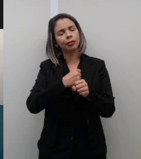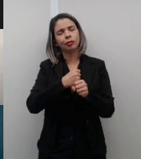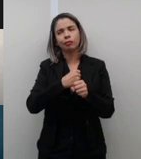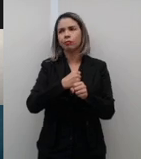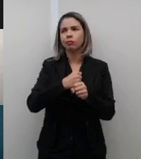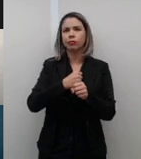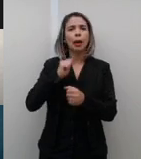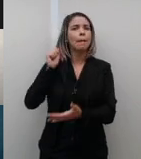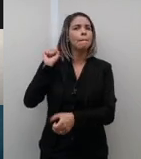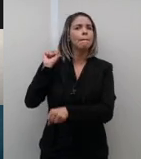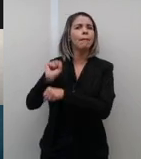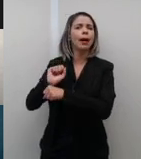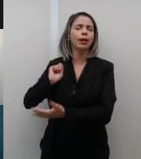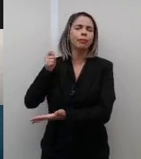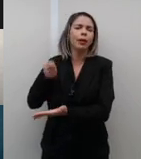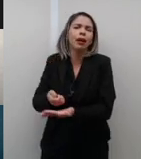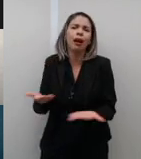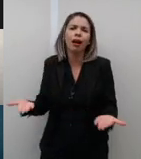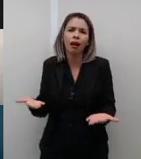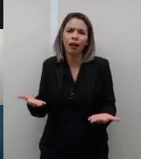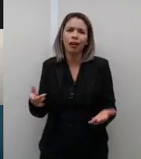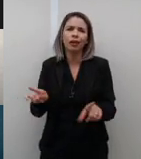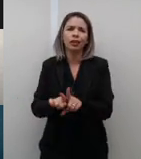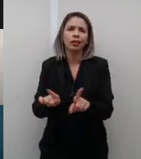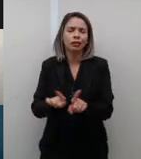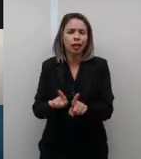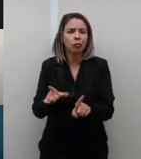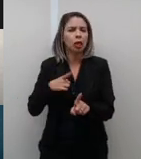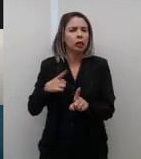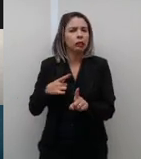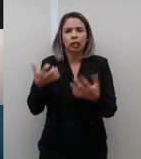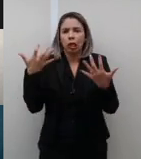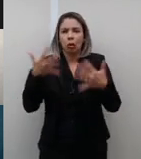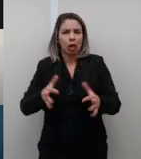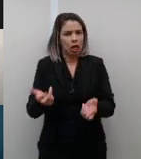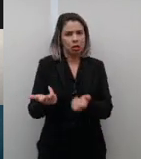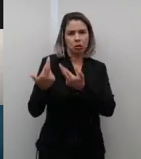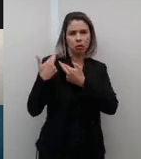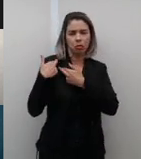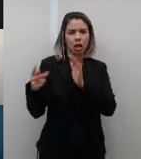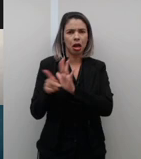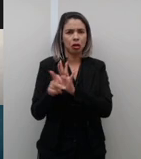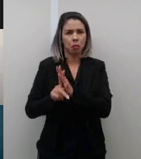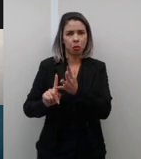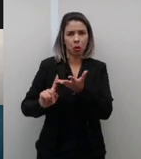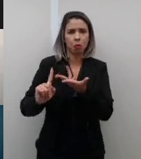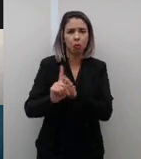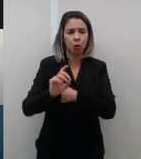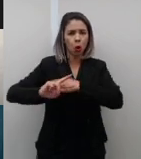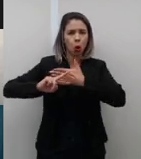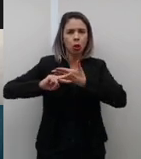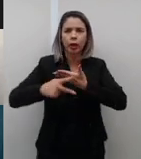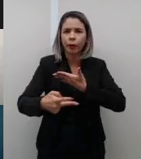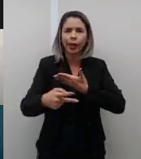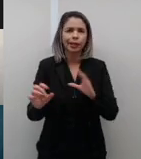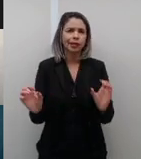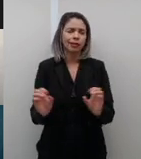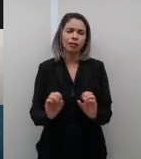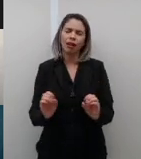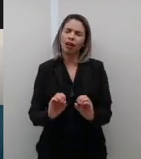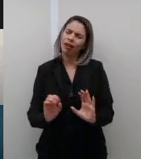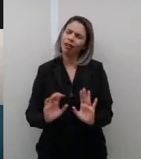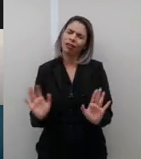e ainda se defender de todas as formas de execução, querendo, na verdade, mudar as regras do jogo depois do jogo já iniciado, que é um